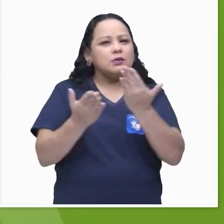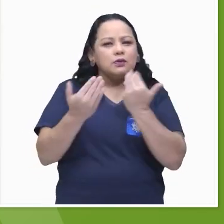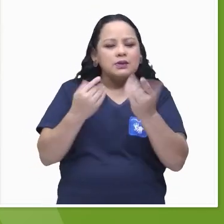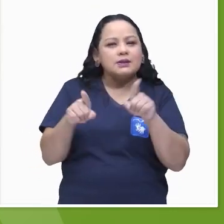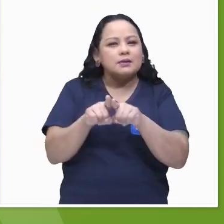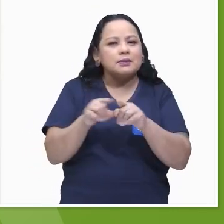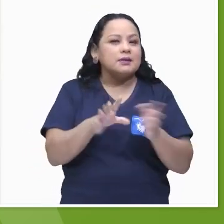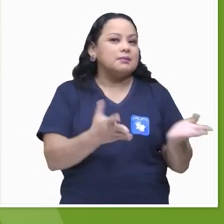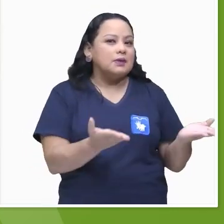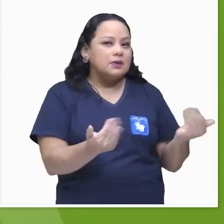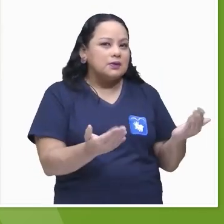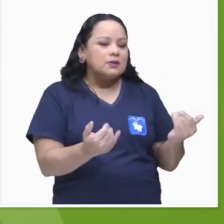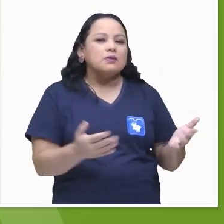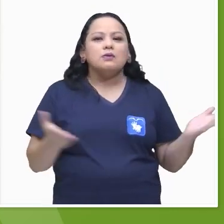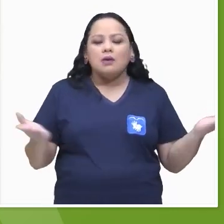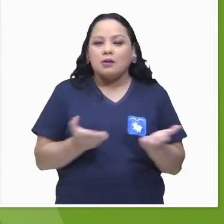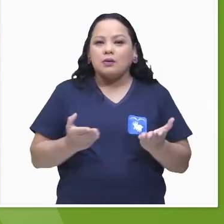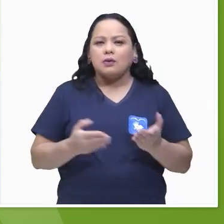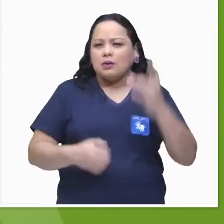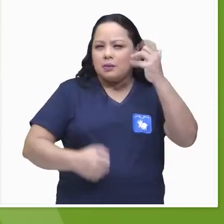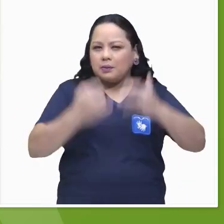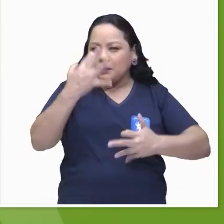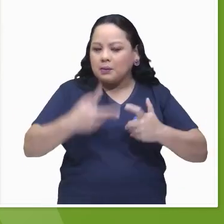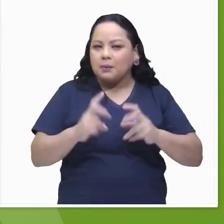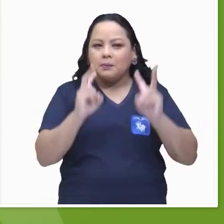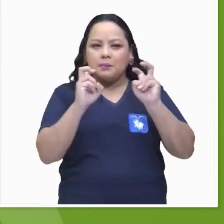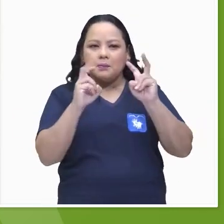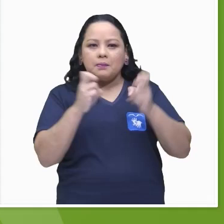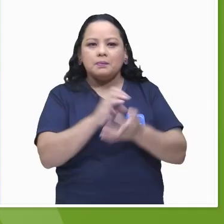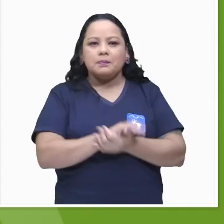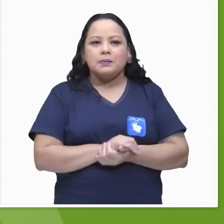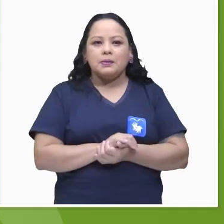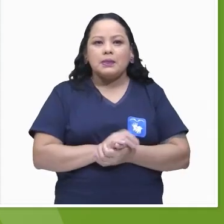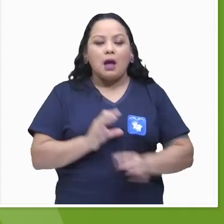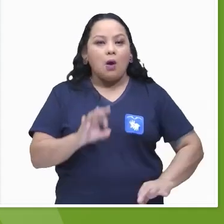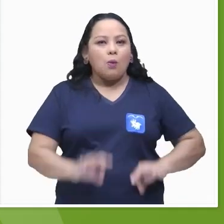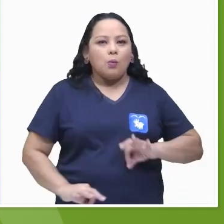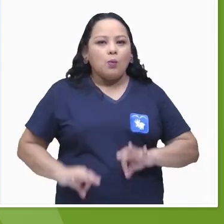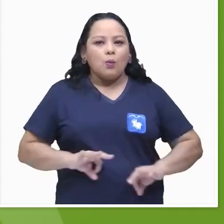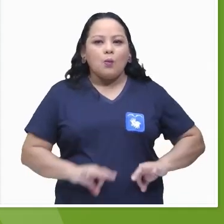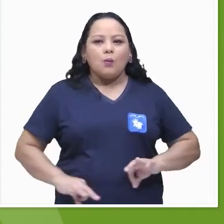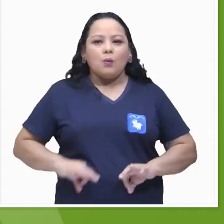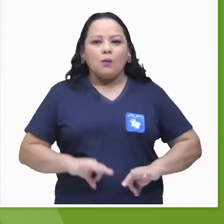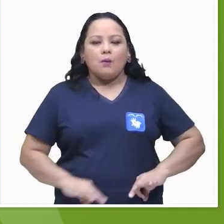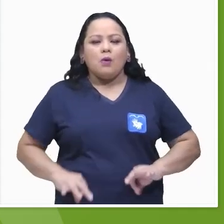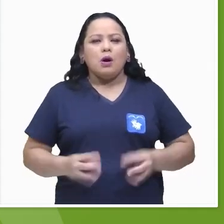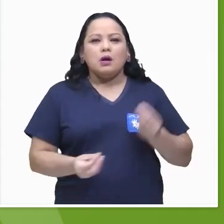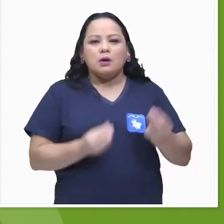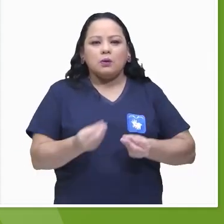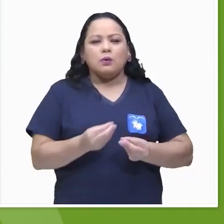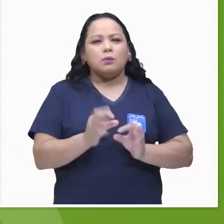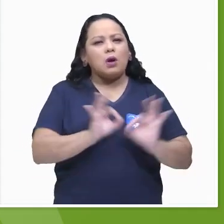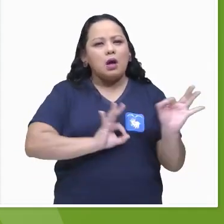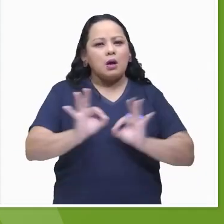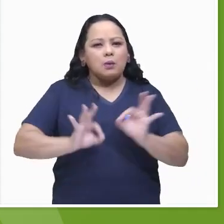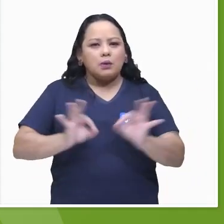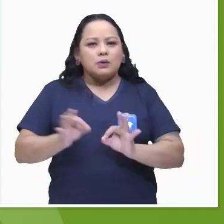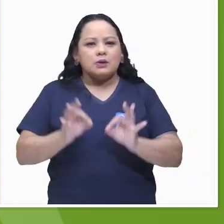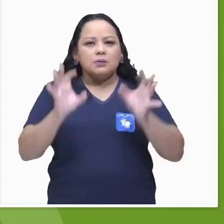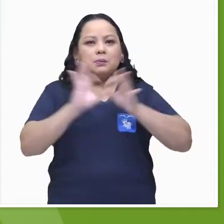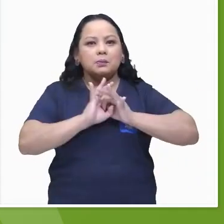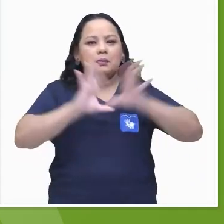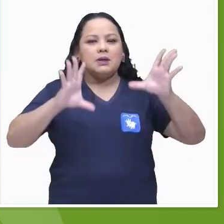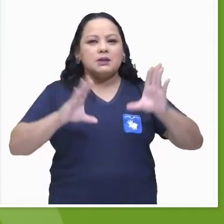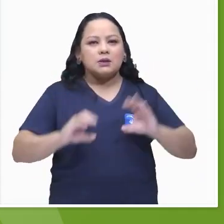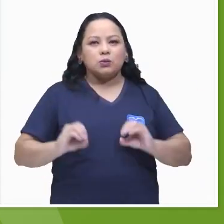adolescência, e agora a gente vai falar a respeito aí da ovulação, né? Ovulação é o processo de liberação